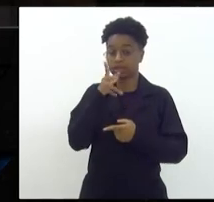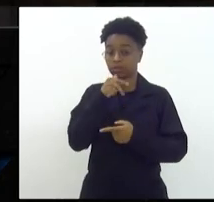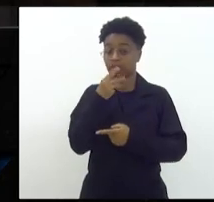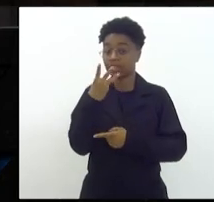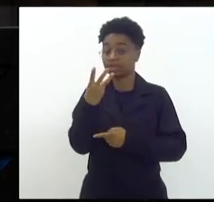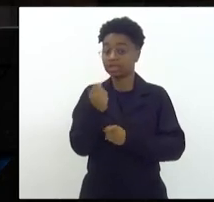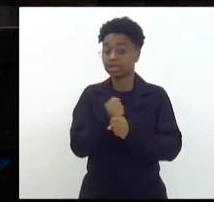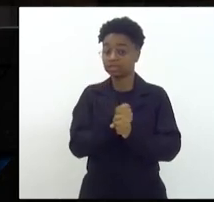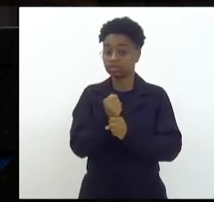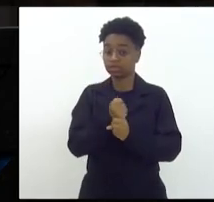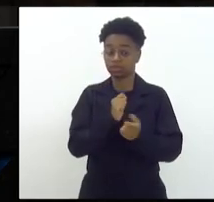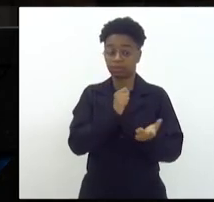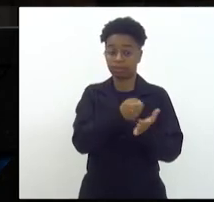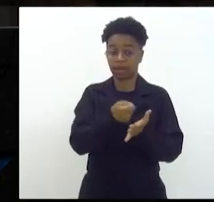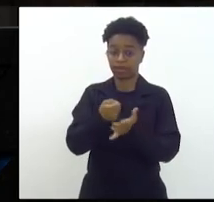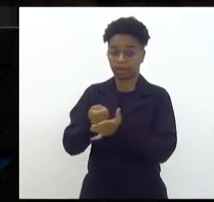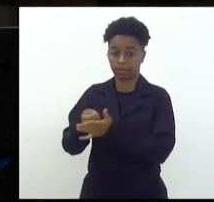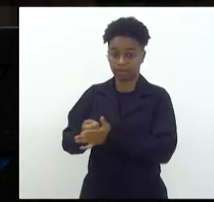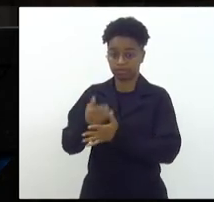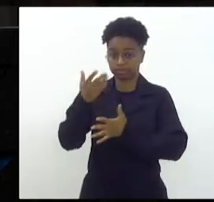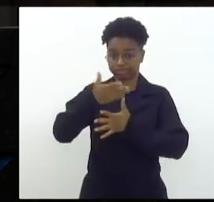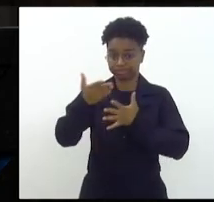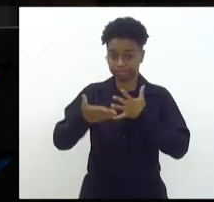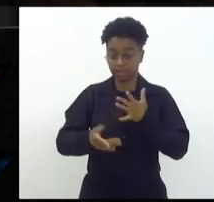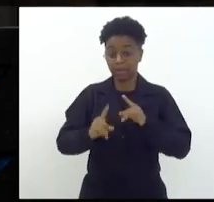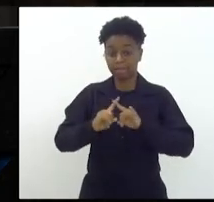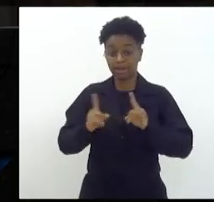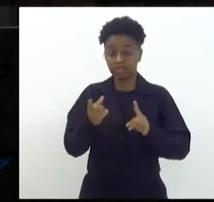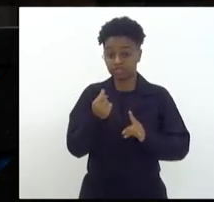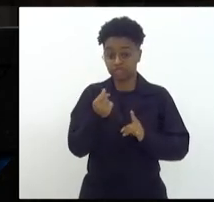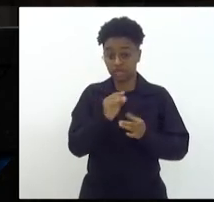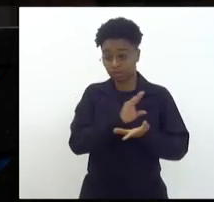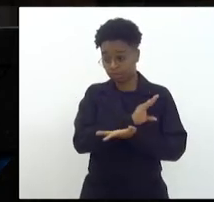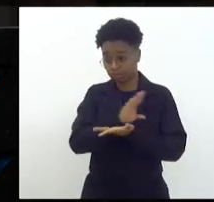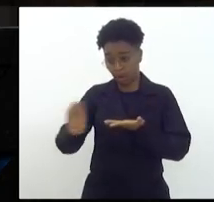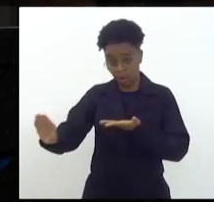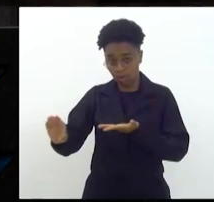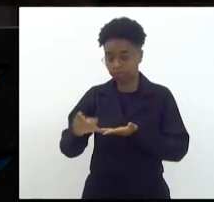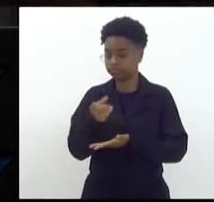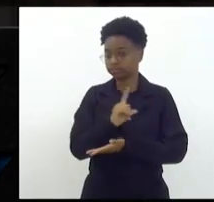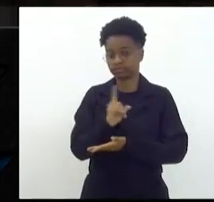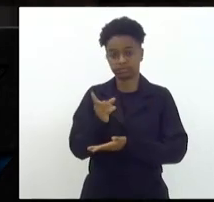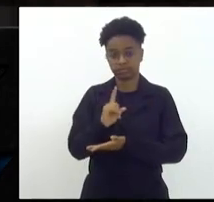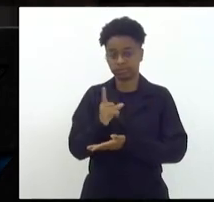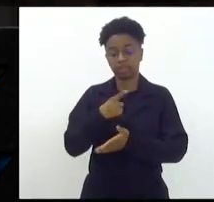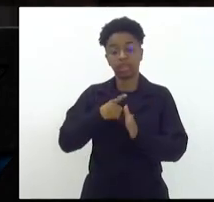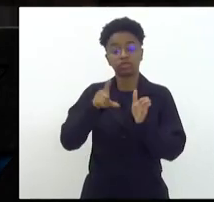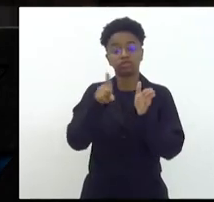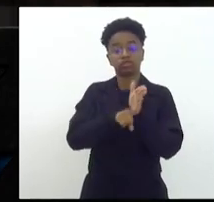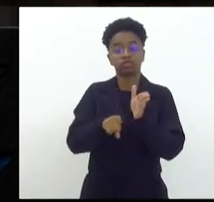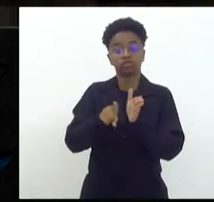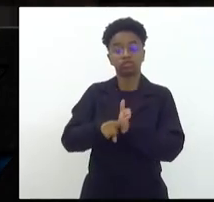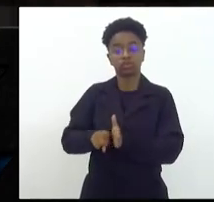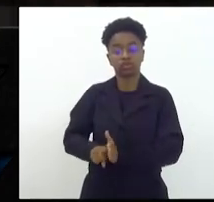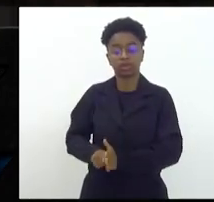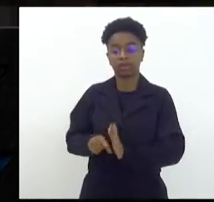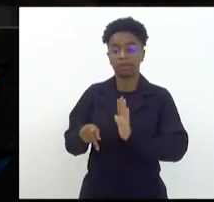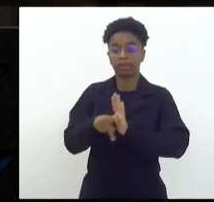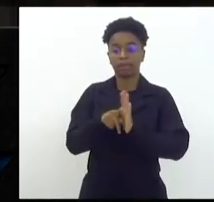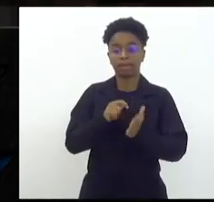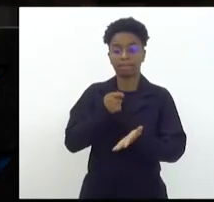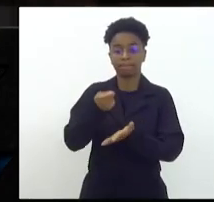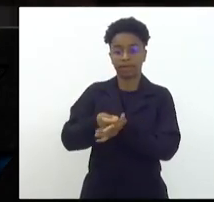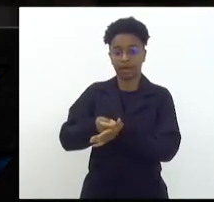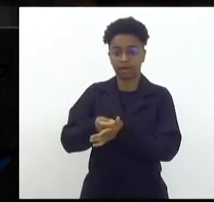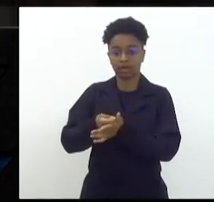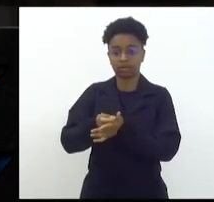em três anos mas o dinheiro não entrará em Caixa Será descontado do pagamento do